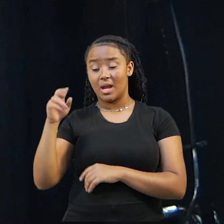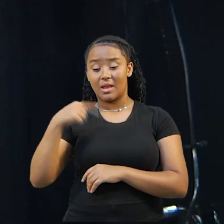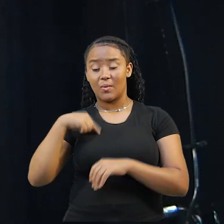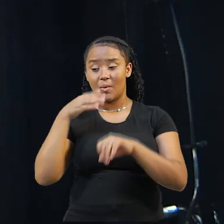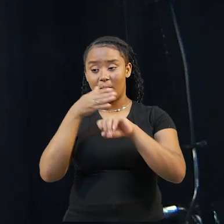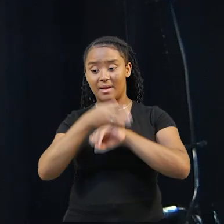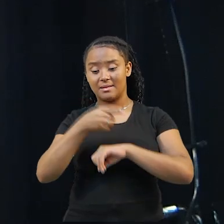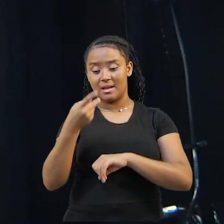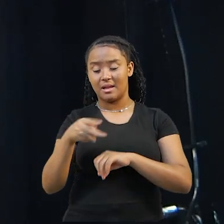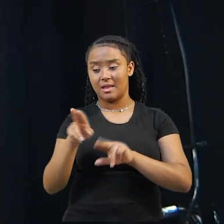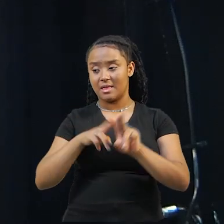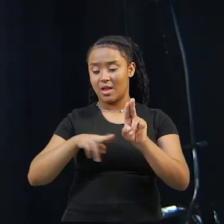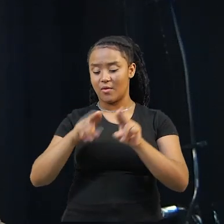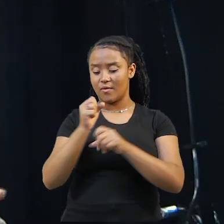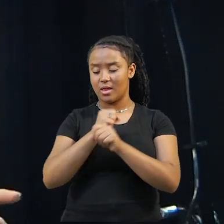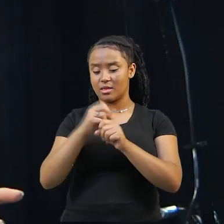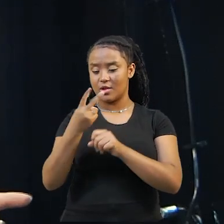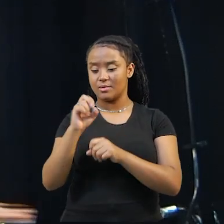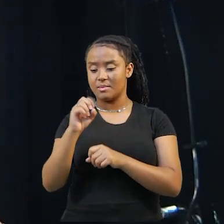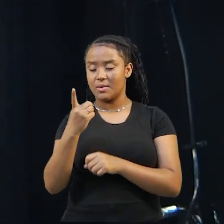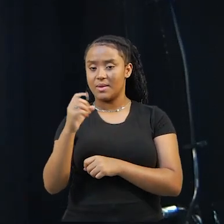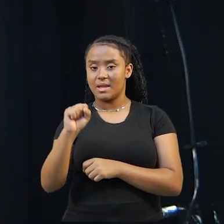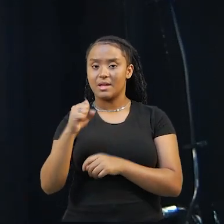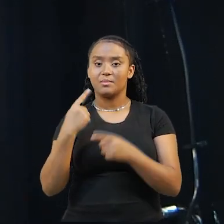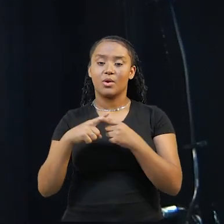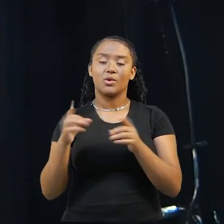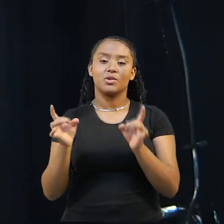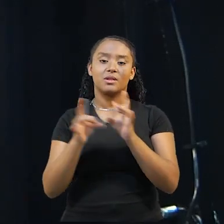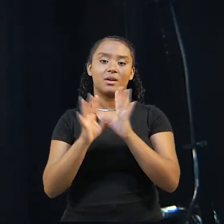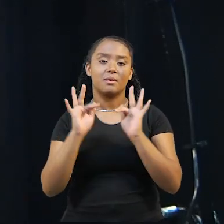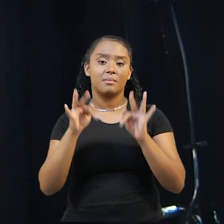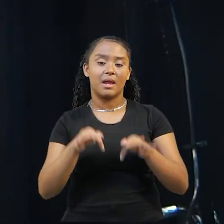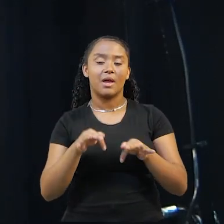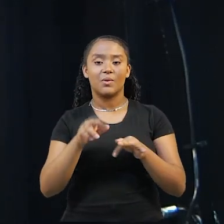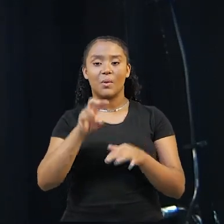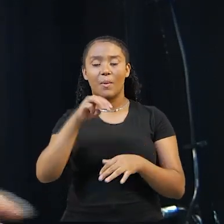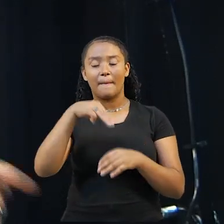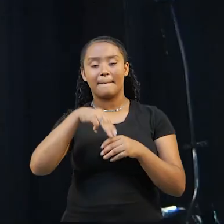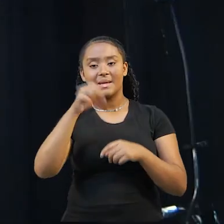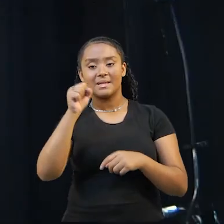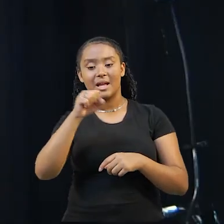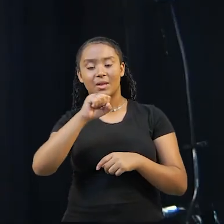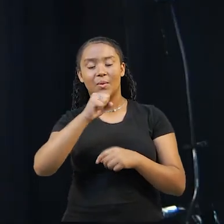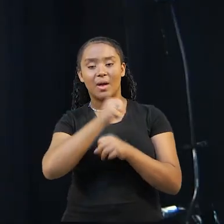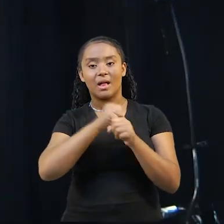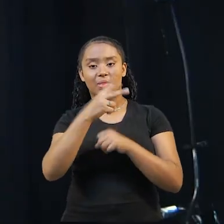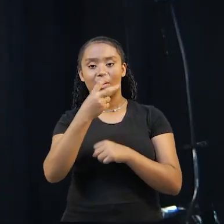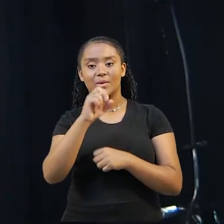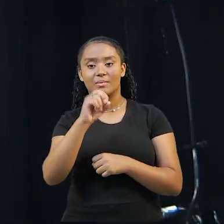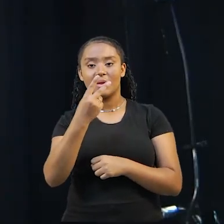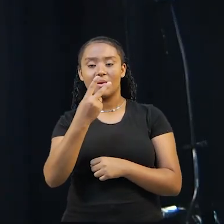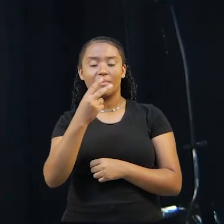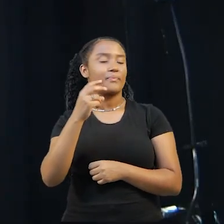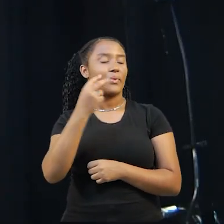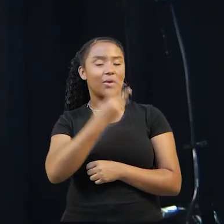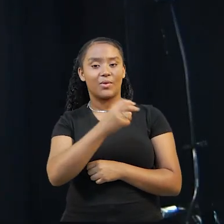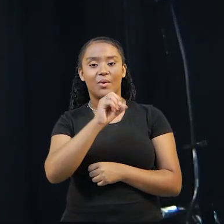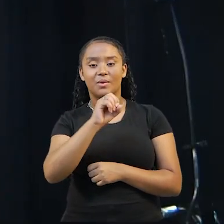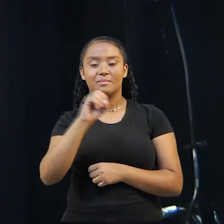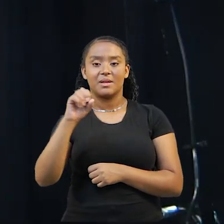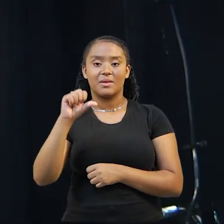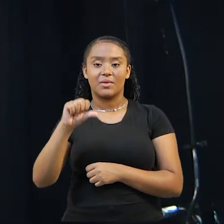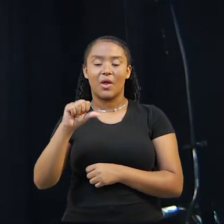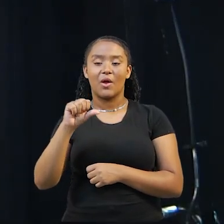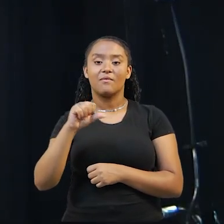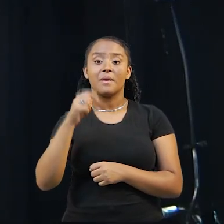UFO. Eu passei aqui em 2010. Eu tinha terminado o mestrado em 2009 e passei no concurso aqui em 2010. Então, eu entrei